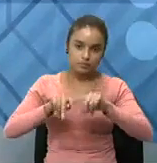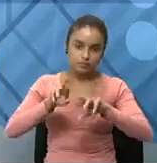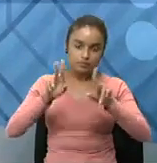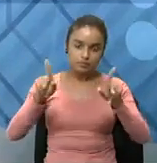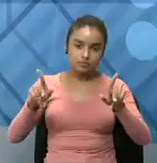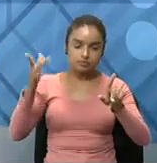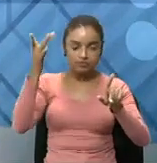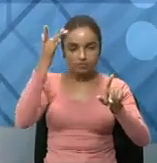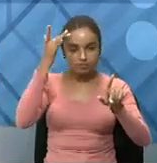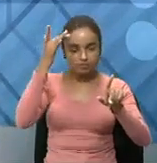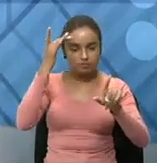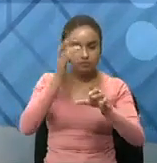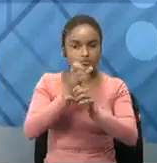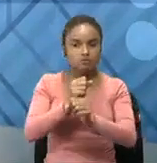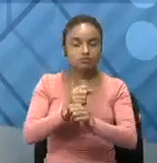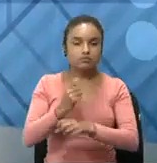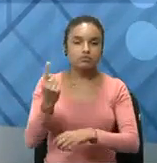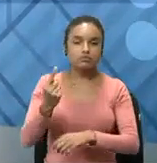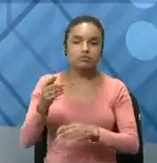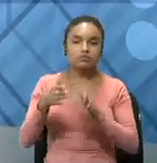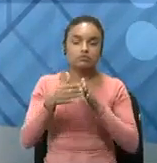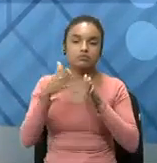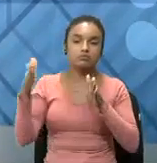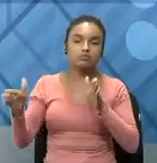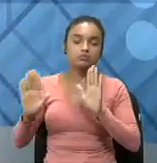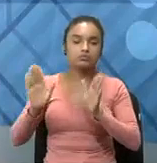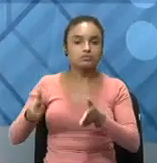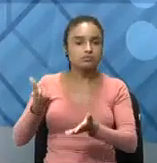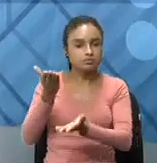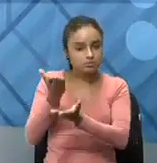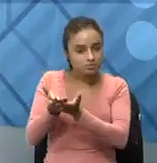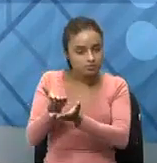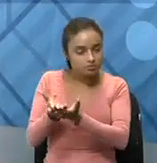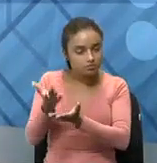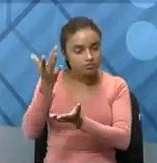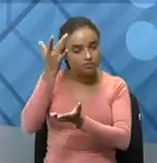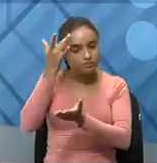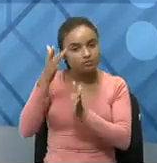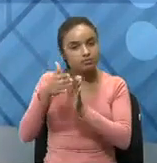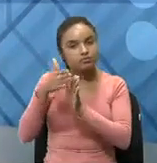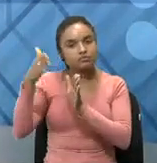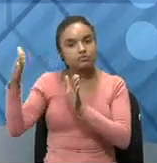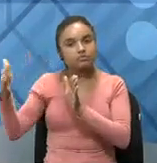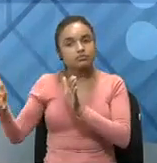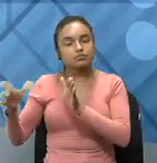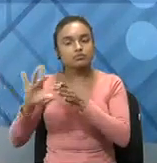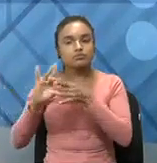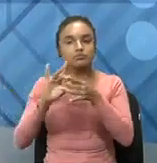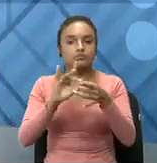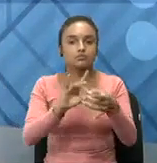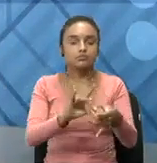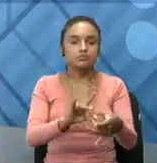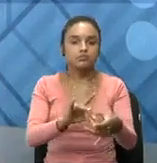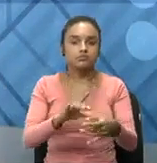a lógica, porque vários conhecimentos que você já estudou vão ser mobilizados ao longo da